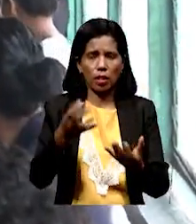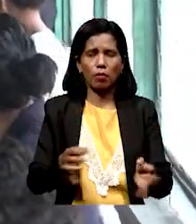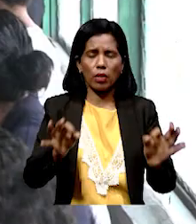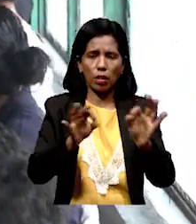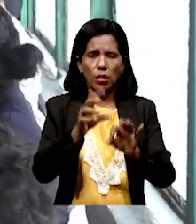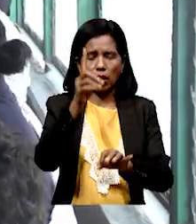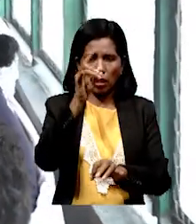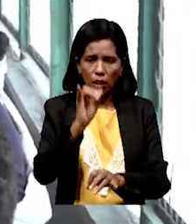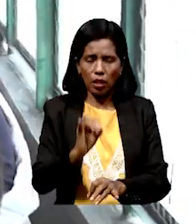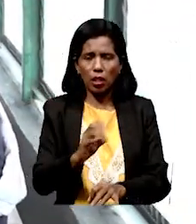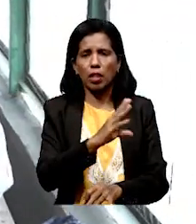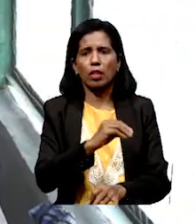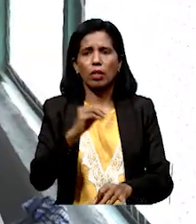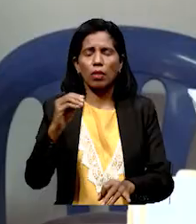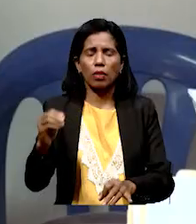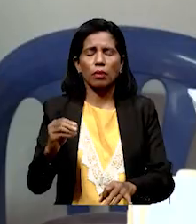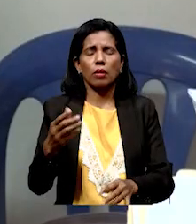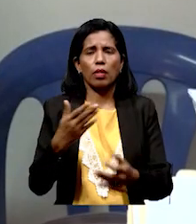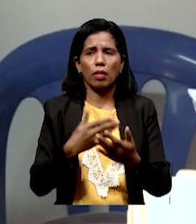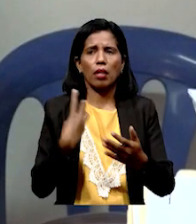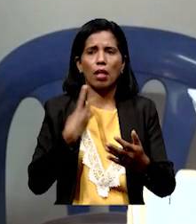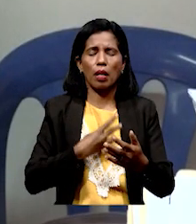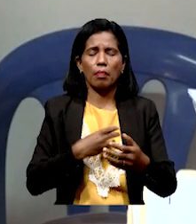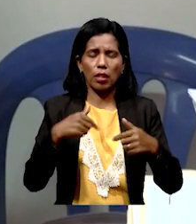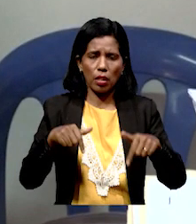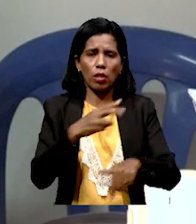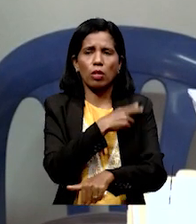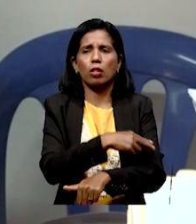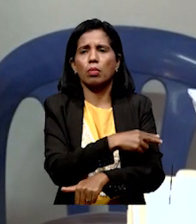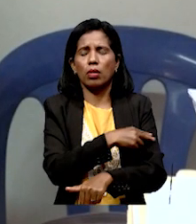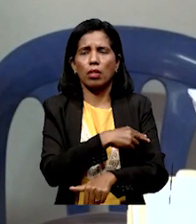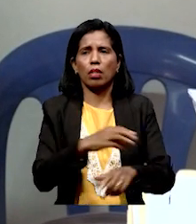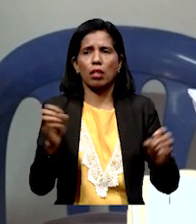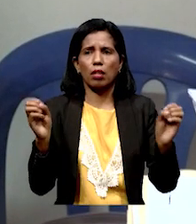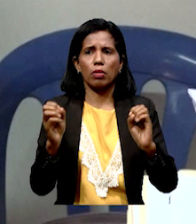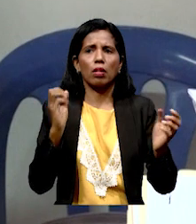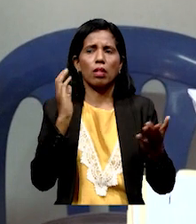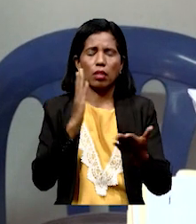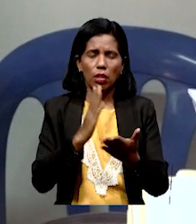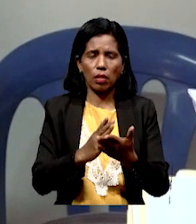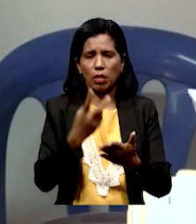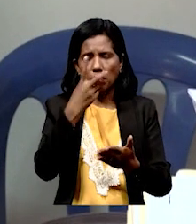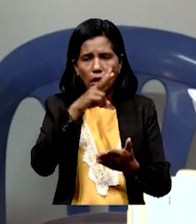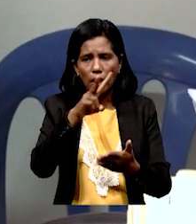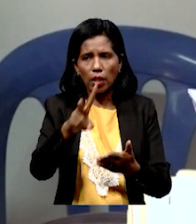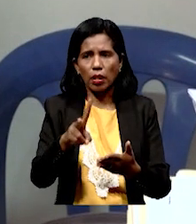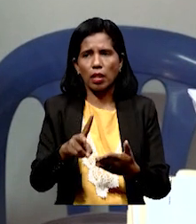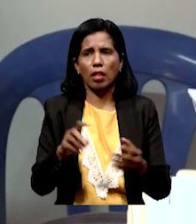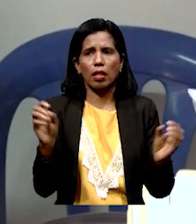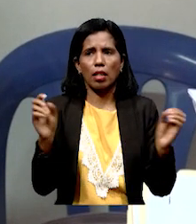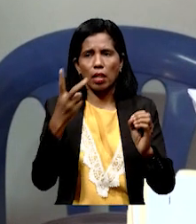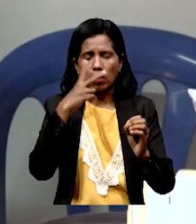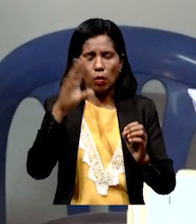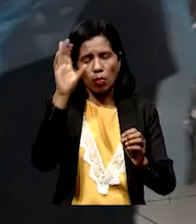lilara homos internamento ami ho hospital nunca atu falta atu controla, nunca atu falta atu